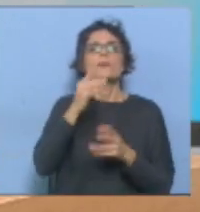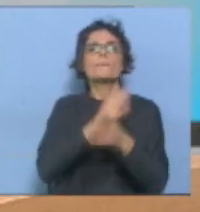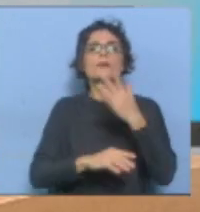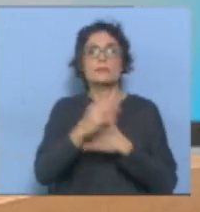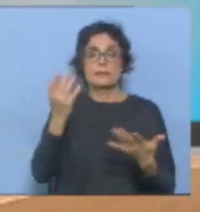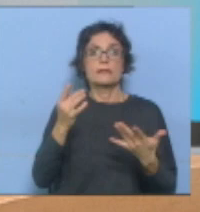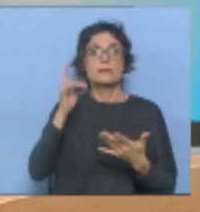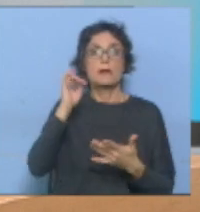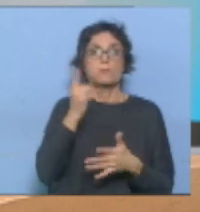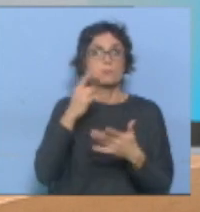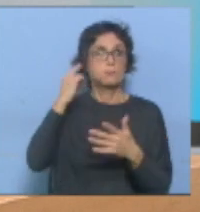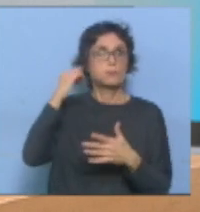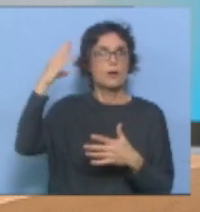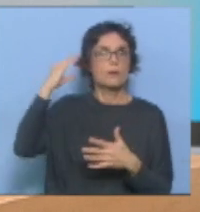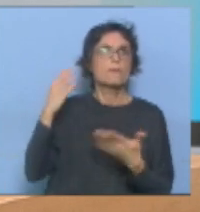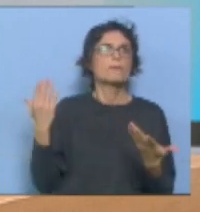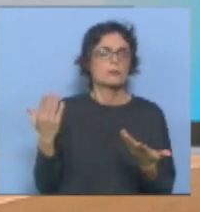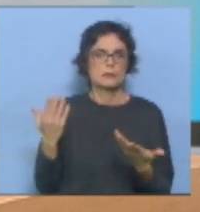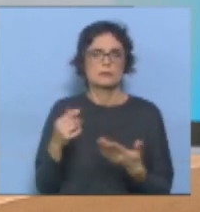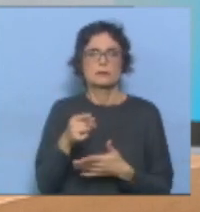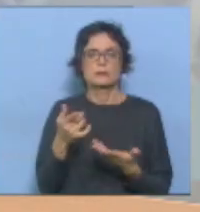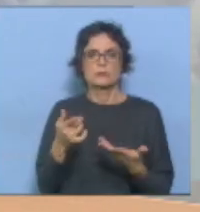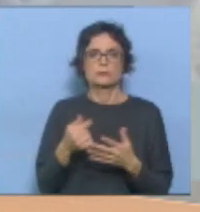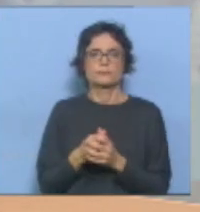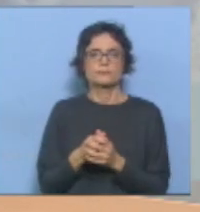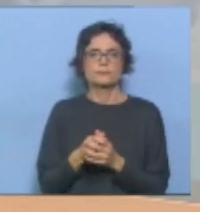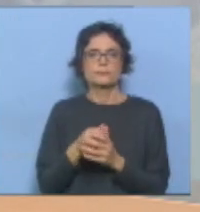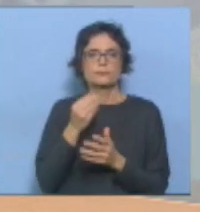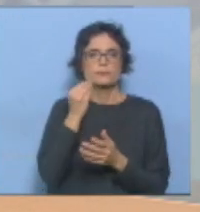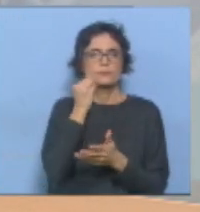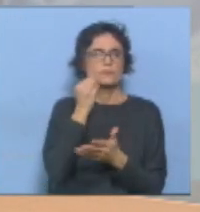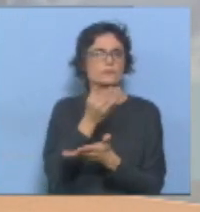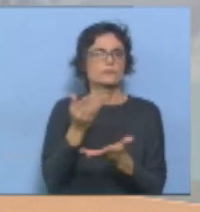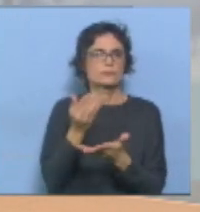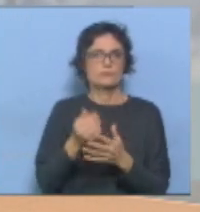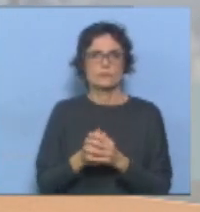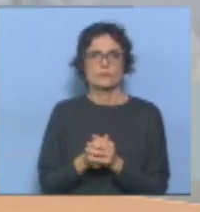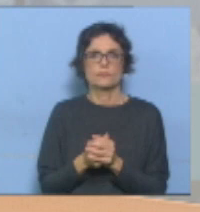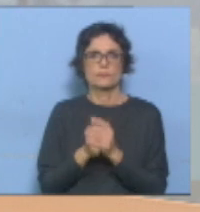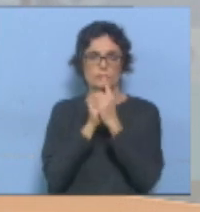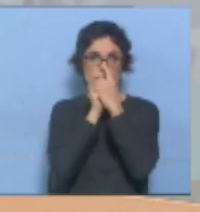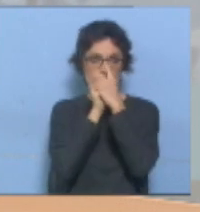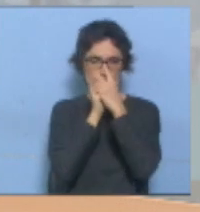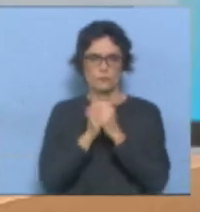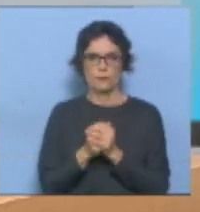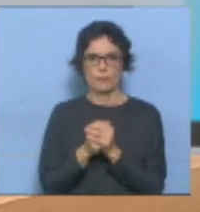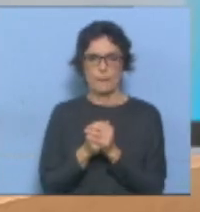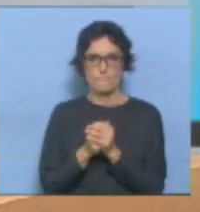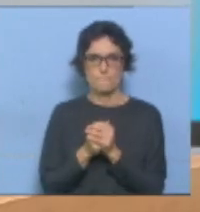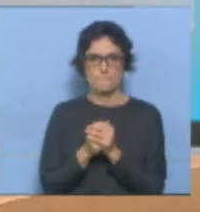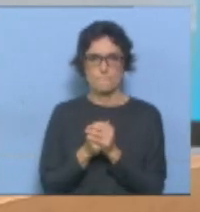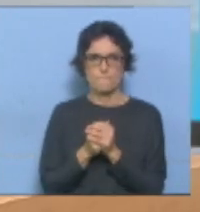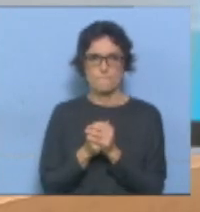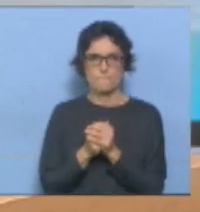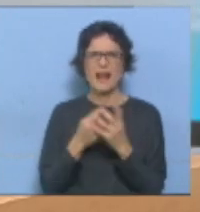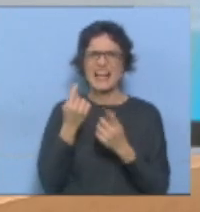chegando... Sim, mas o que é que uma paróquia pode oferecer sempre nesse tópico, essencialmente? Às